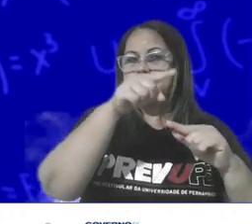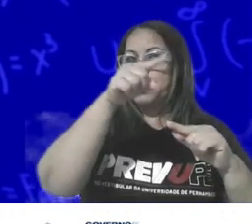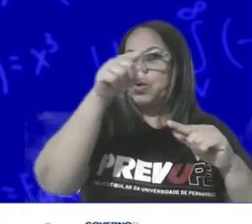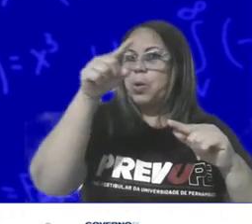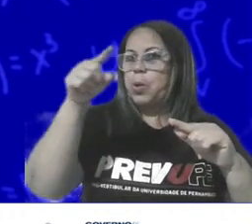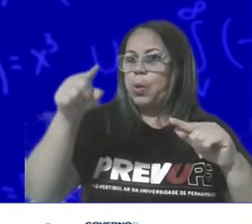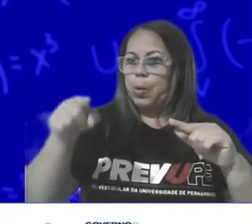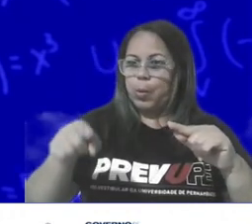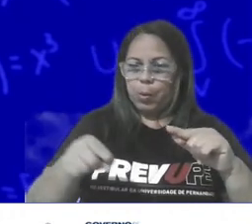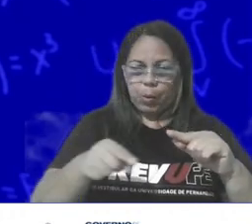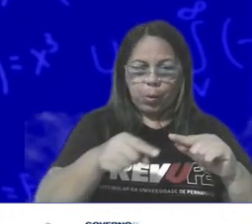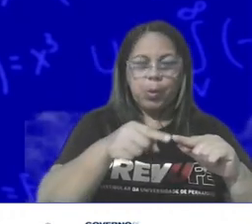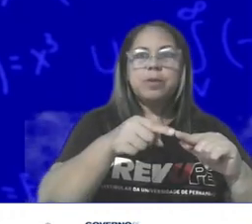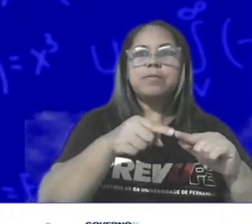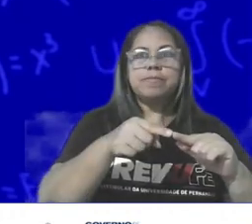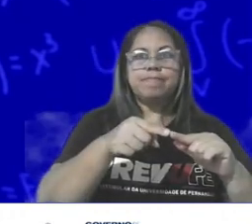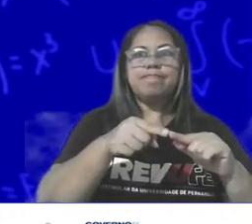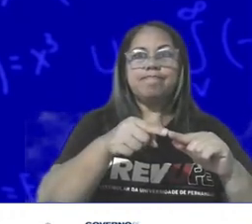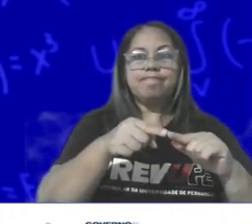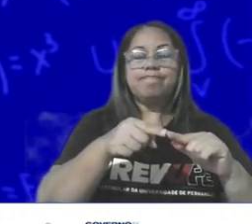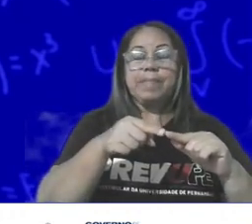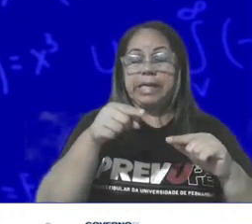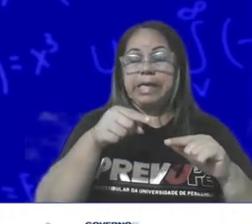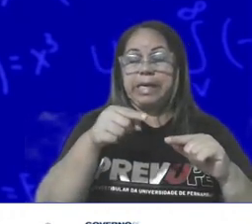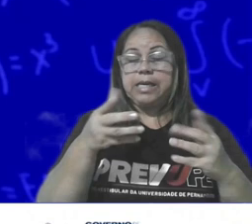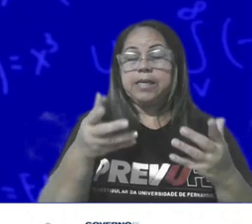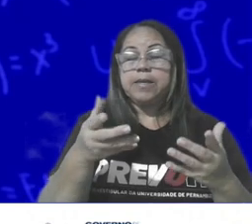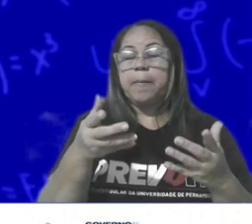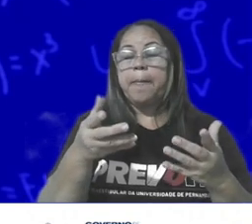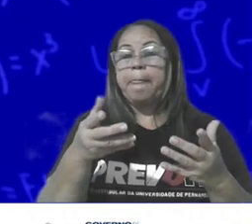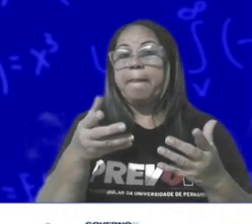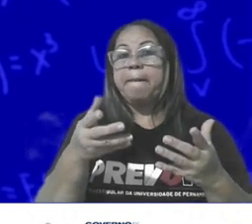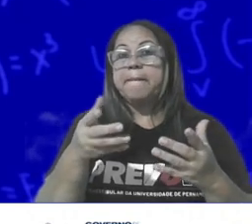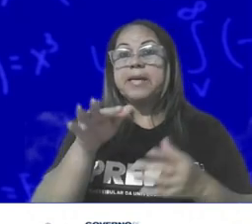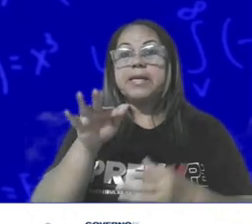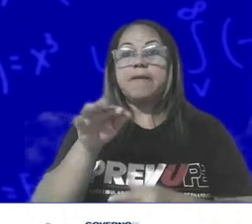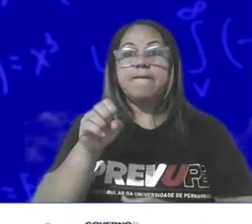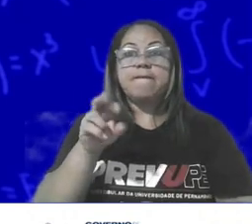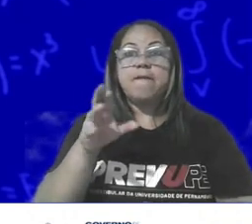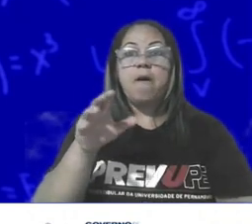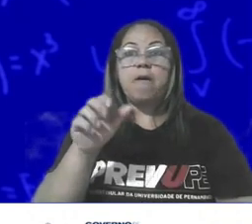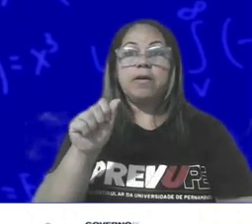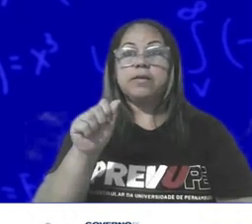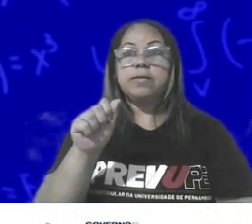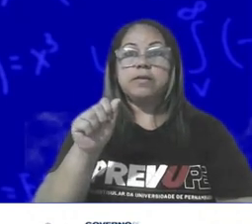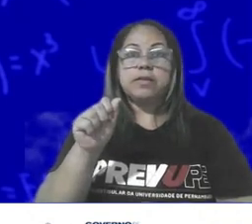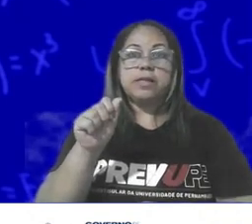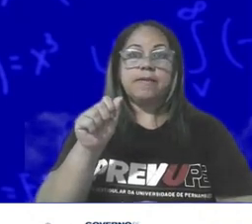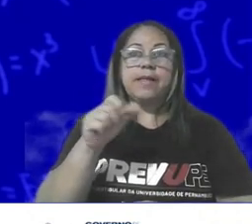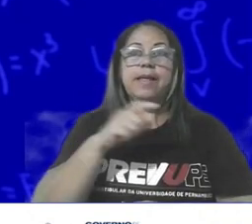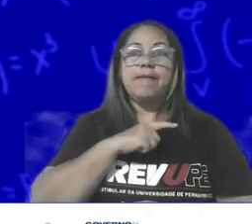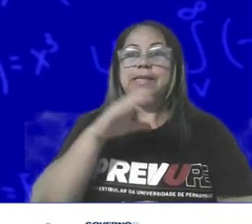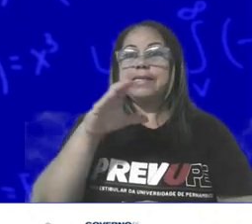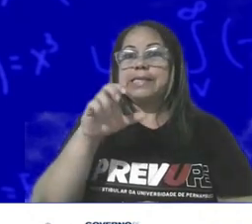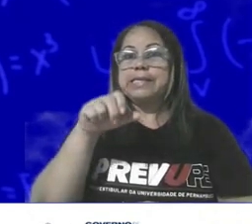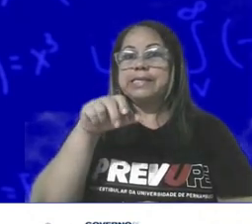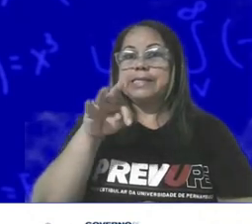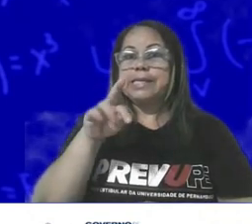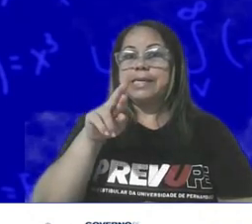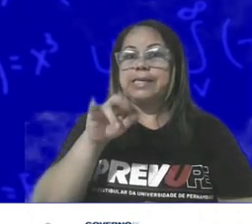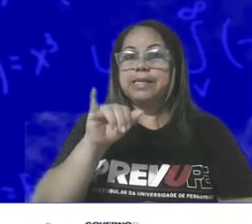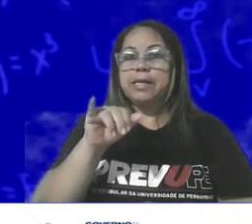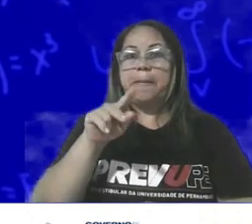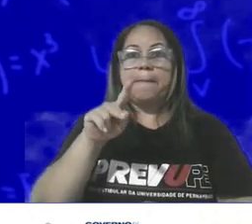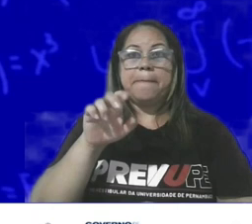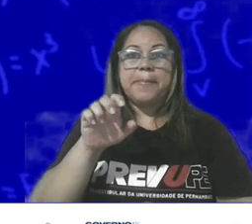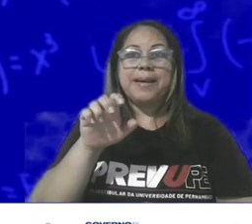circulares. Em uma trajetória circular, essa força, ela é centrípeta.